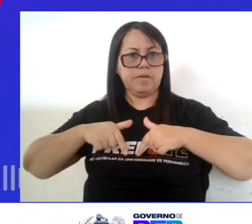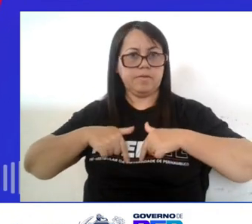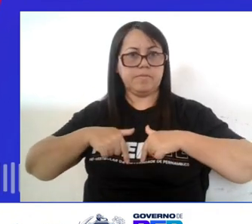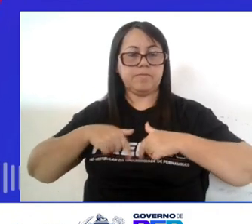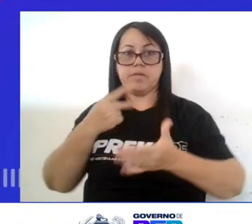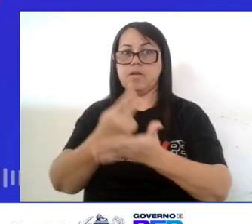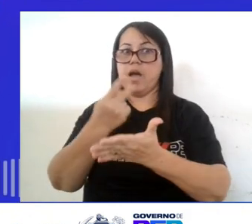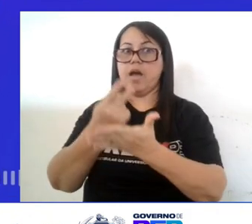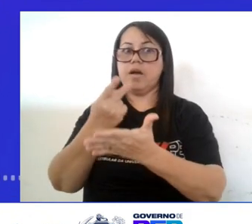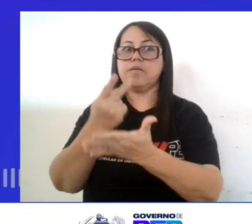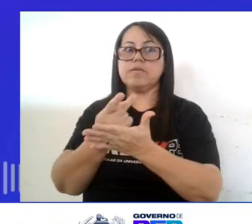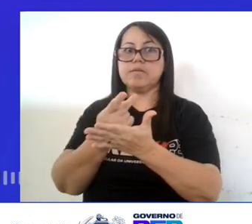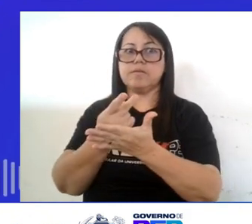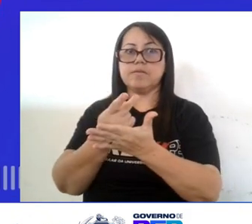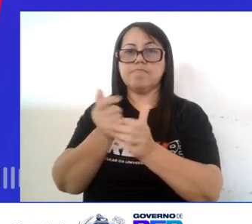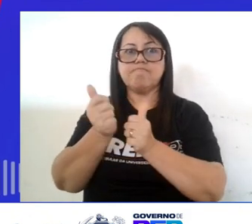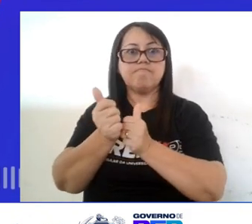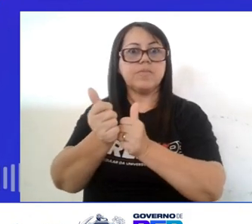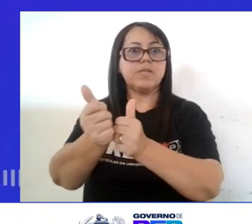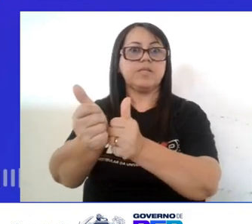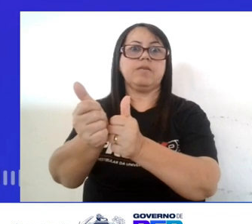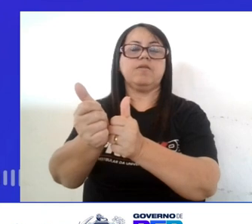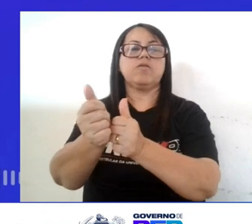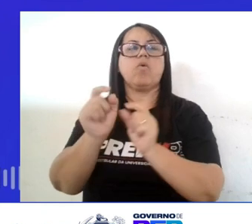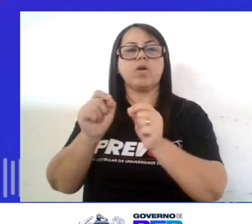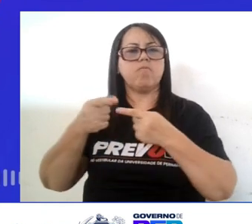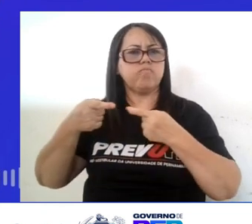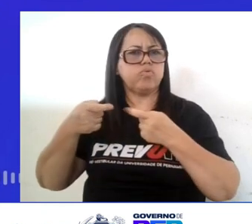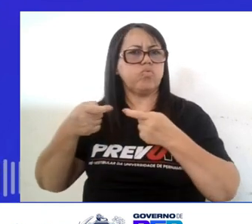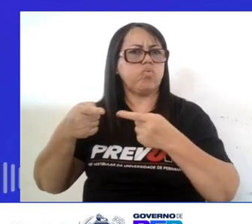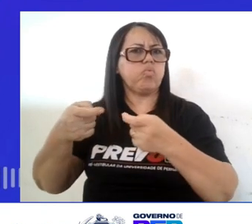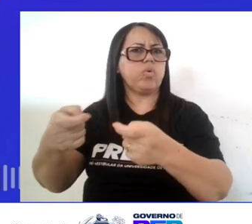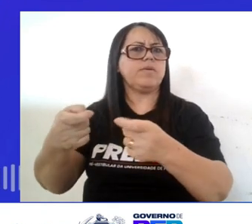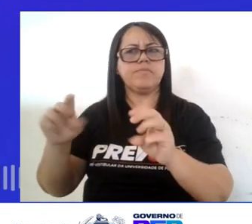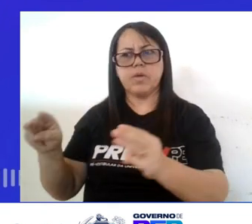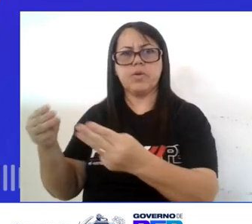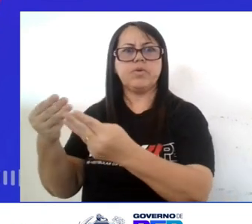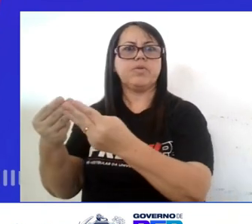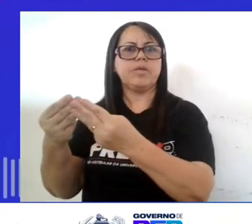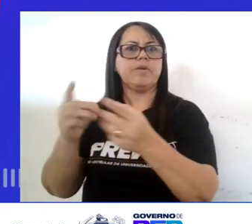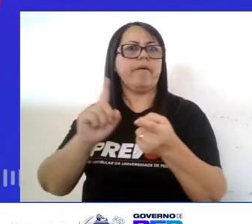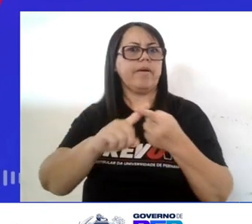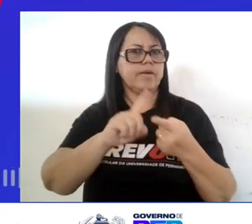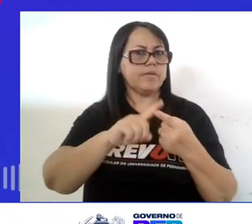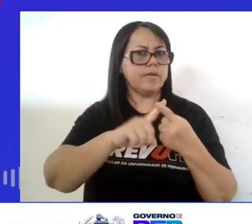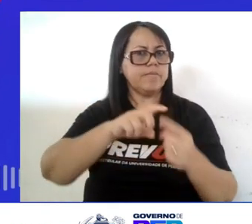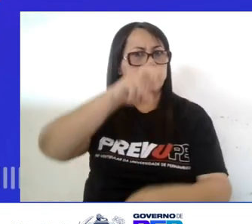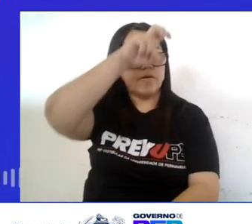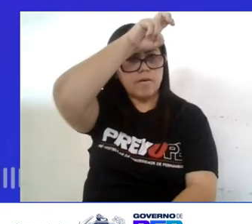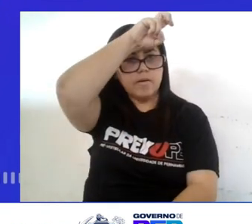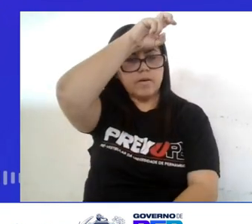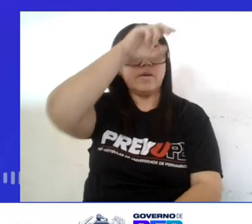seguida imediatamente por um conflito armado entre os judeus e os estados árabes do Egito